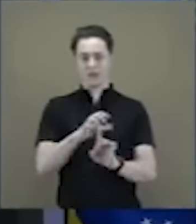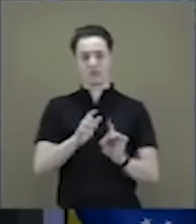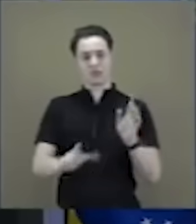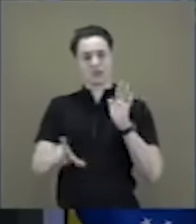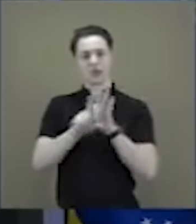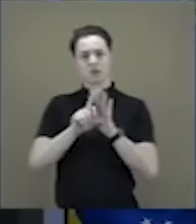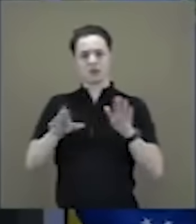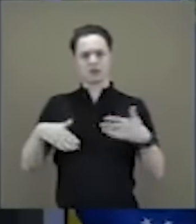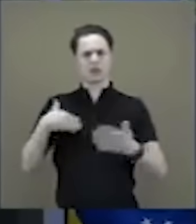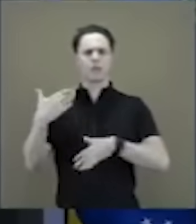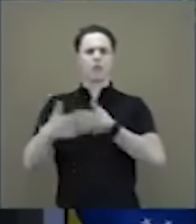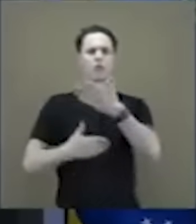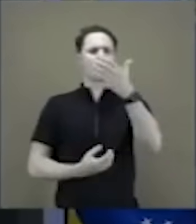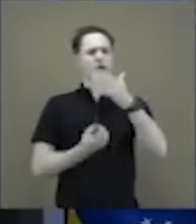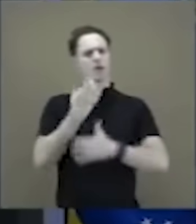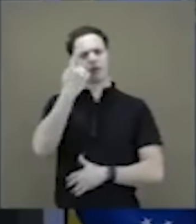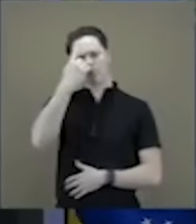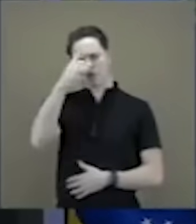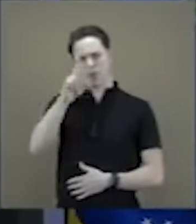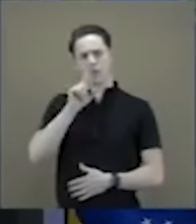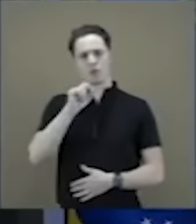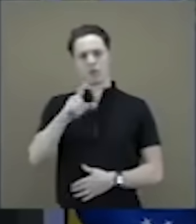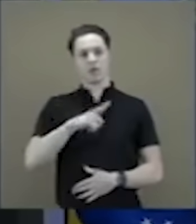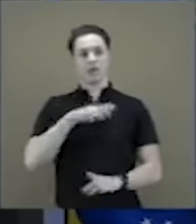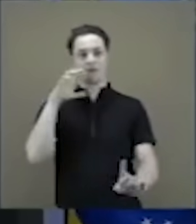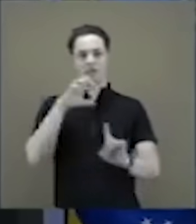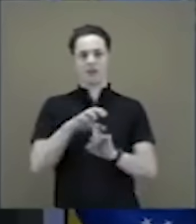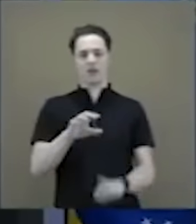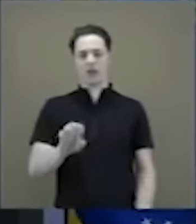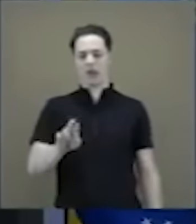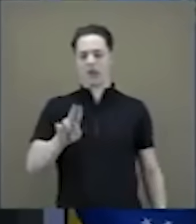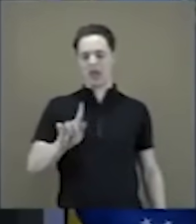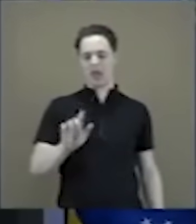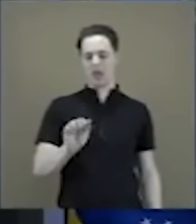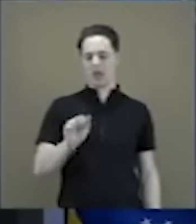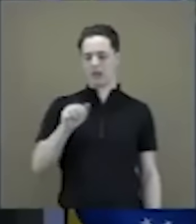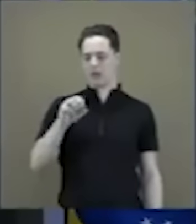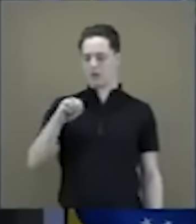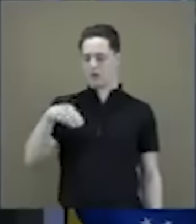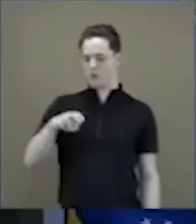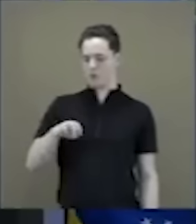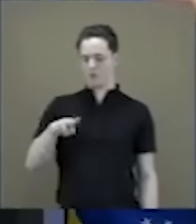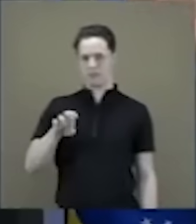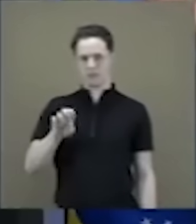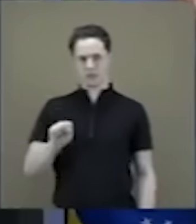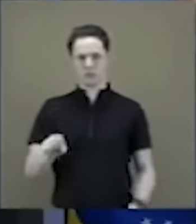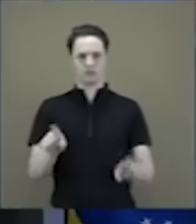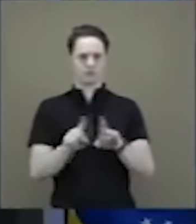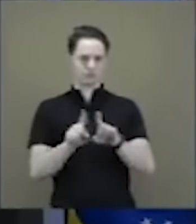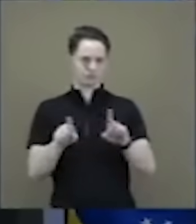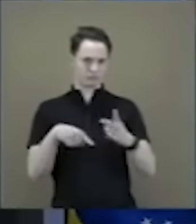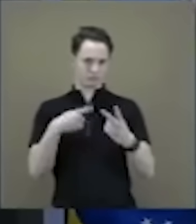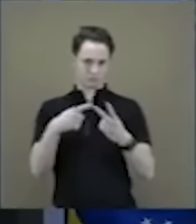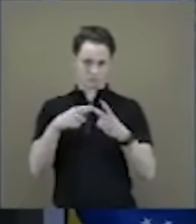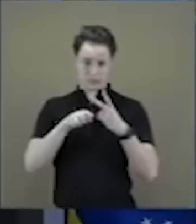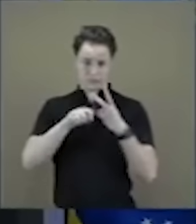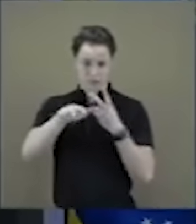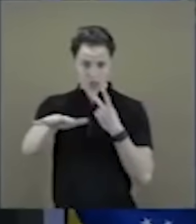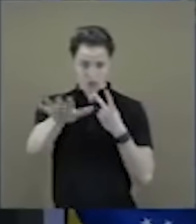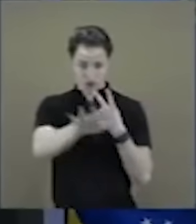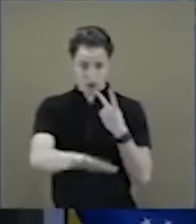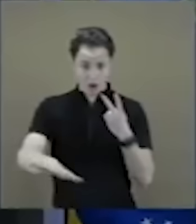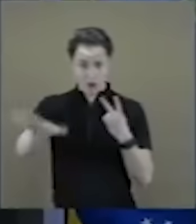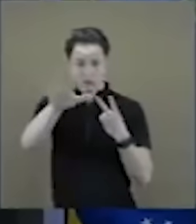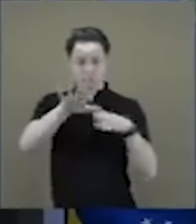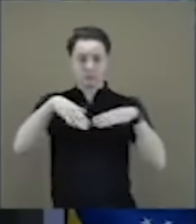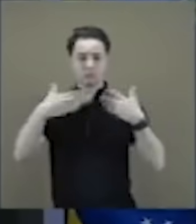que criou-se a ideia do efeito erga omnes ou da repercussão geral, esses institutos,